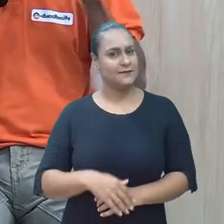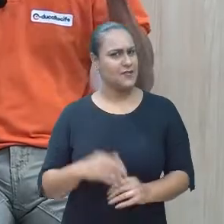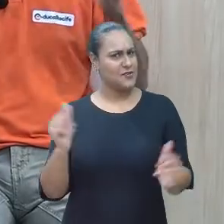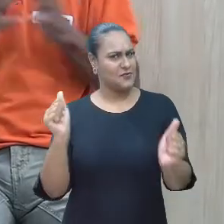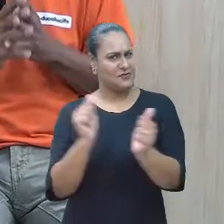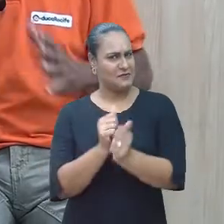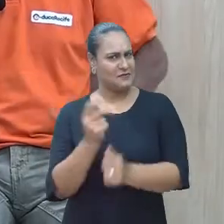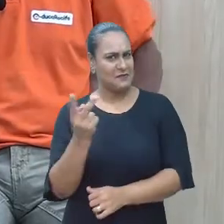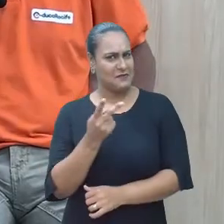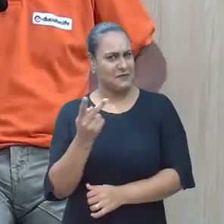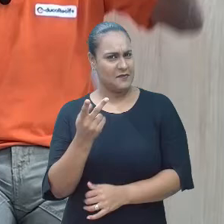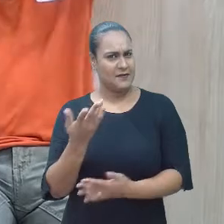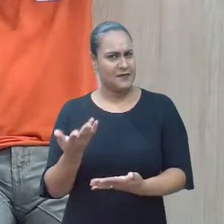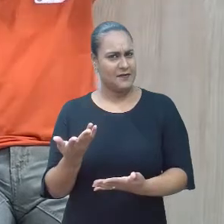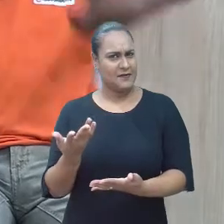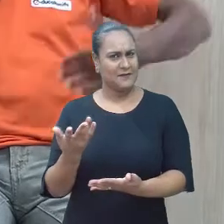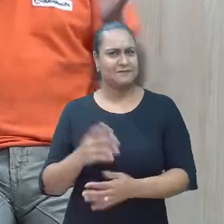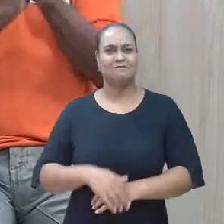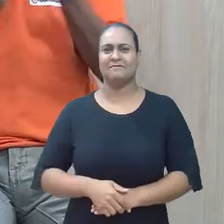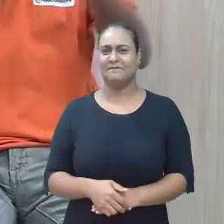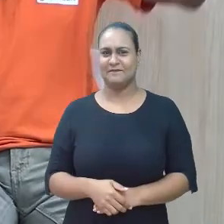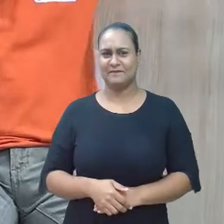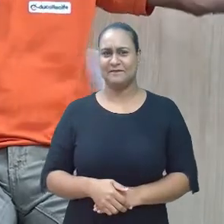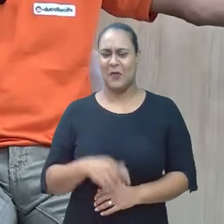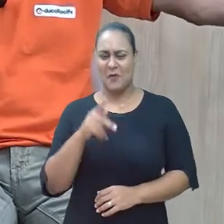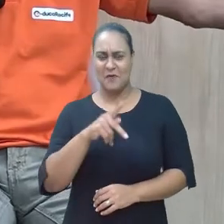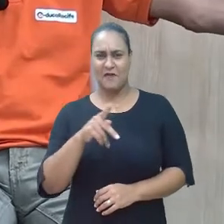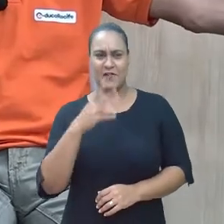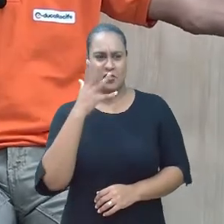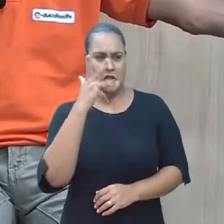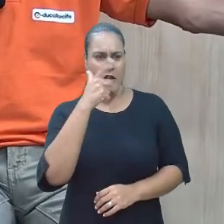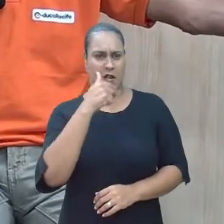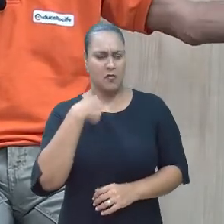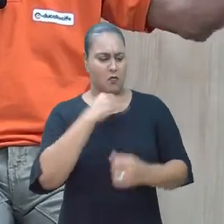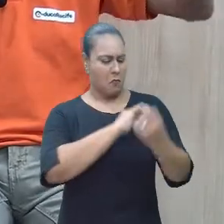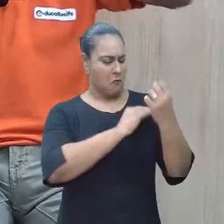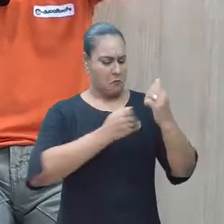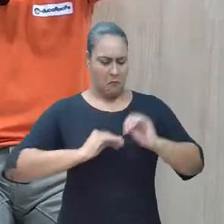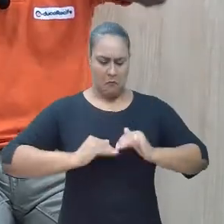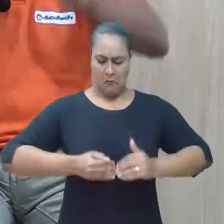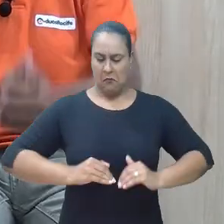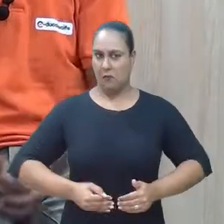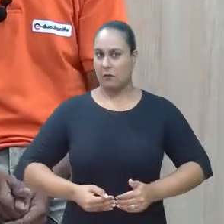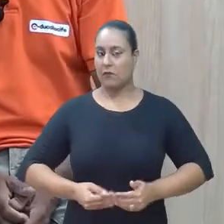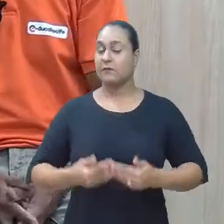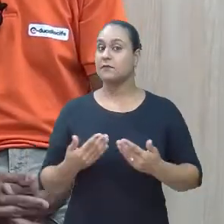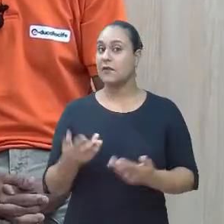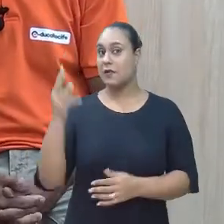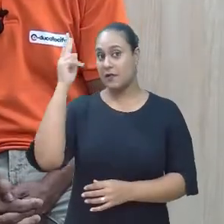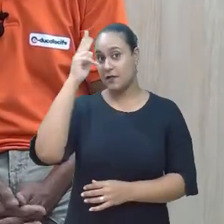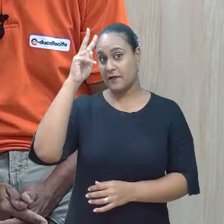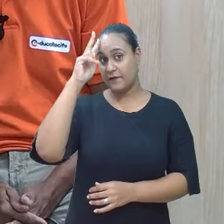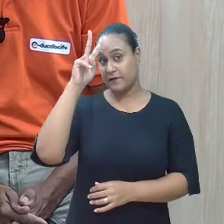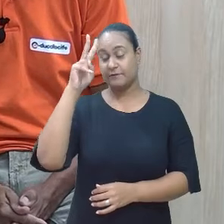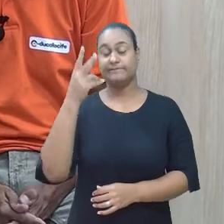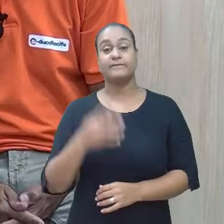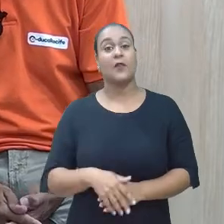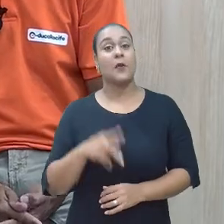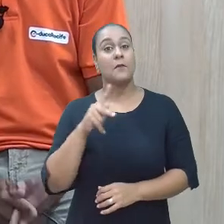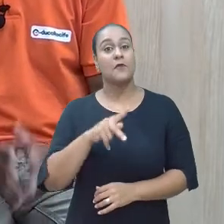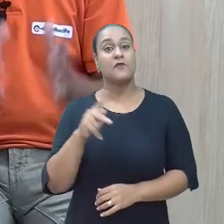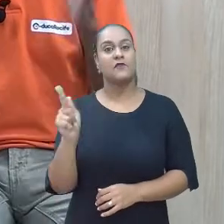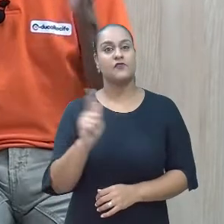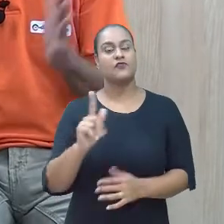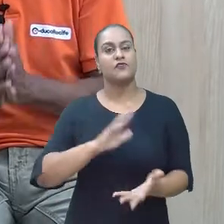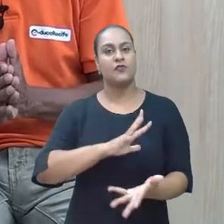juntando duas figuras, o professor lindo e o sarado. Pode dar outra, pode dar, gente. Mas, ó, só para lembrar, professor de Geografia, a gente está aqui